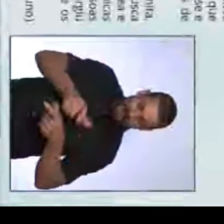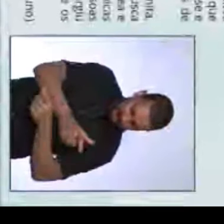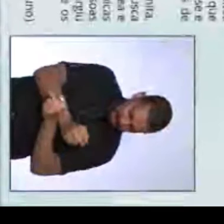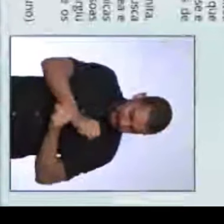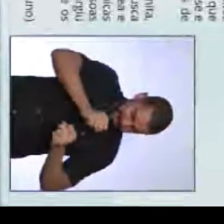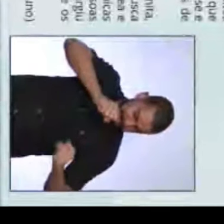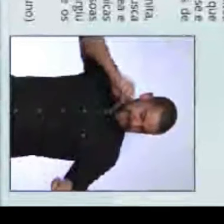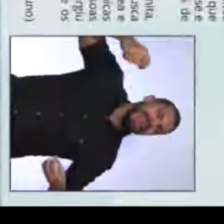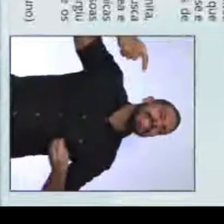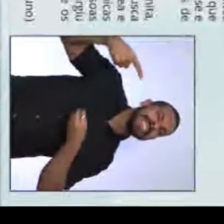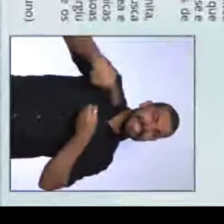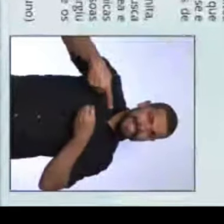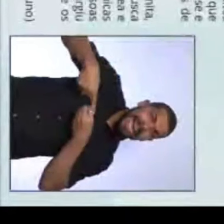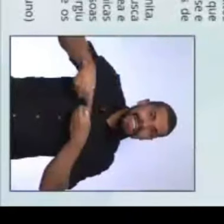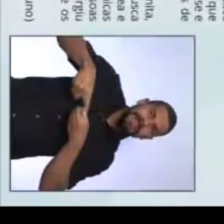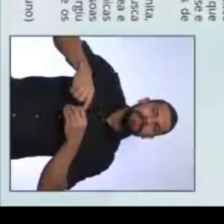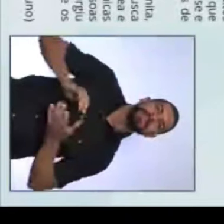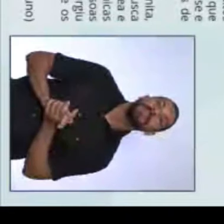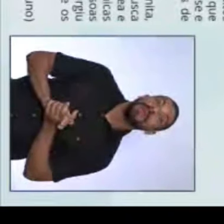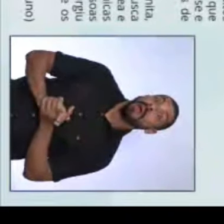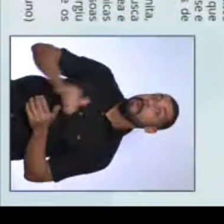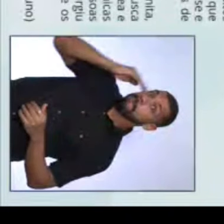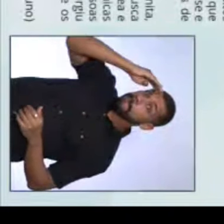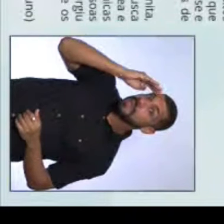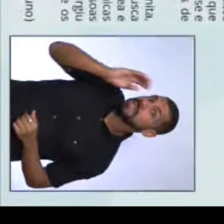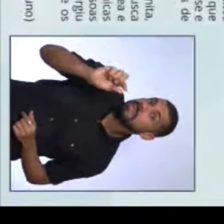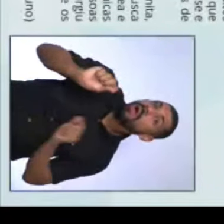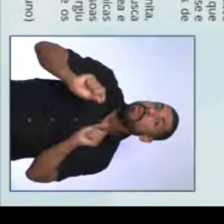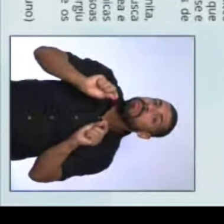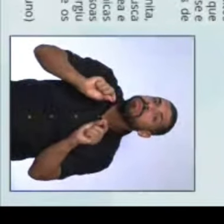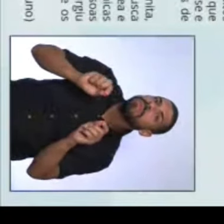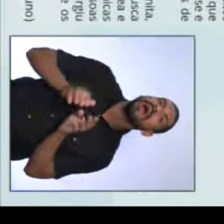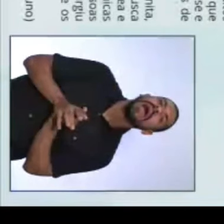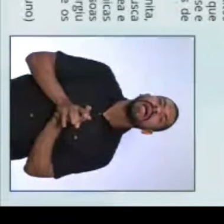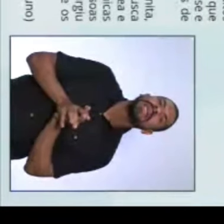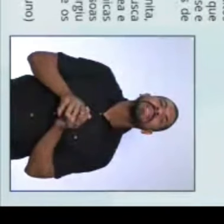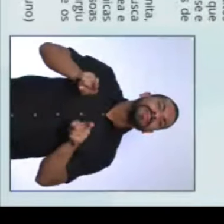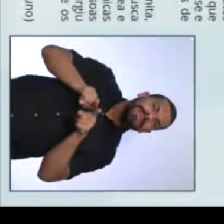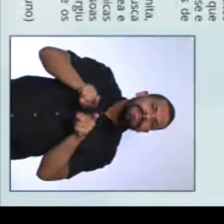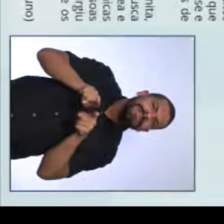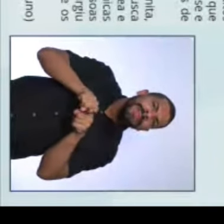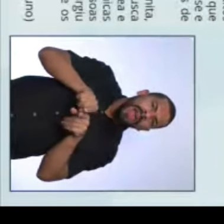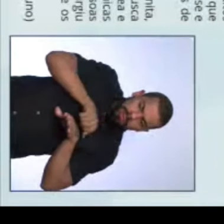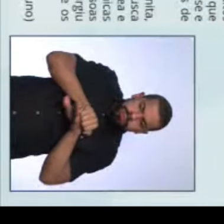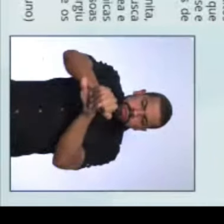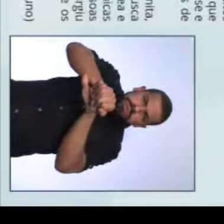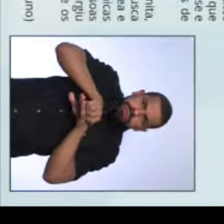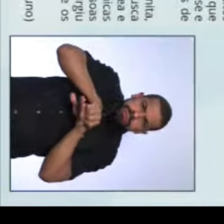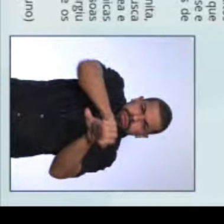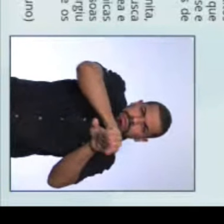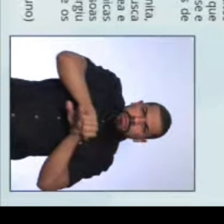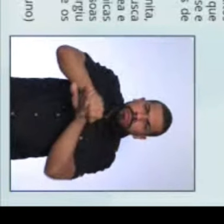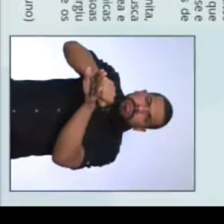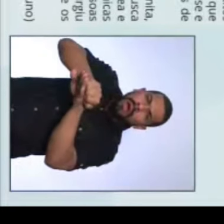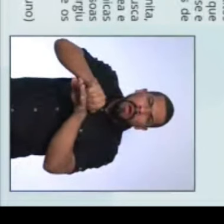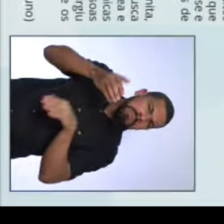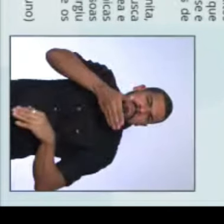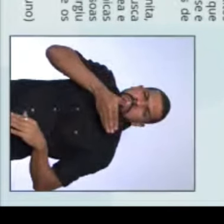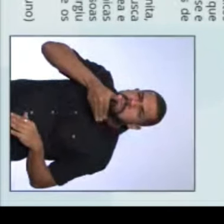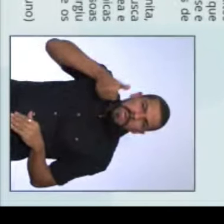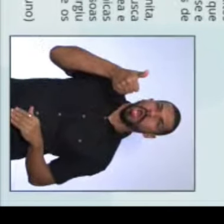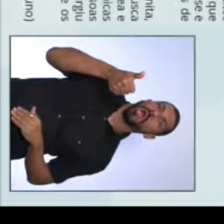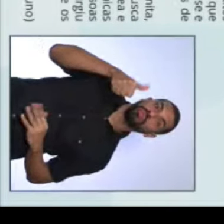cidade, principalmente com um dos sistemas de teletransporte mais eficazes do mundo. Mas, logo em